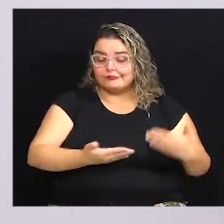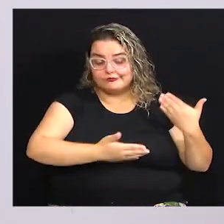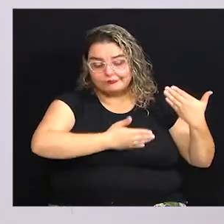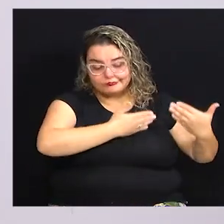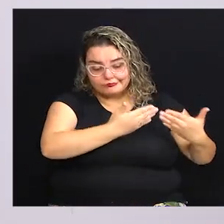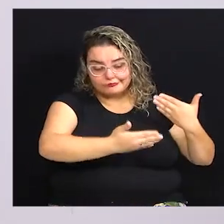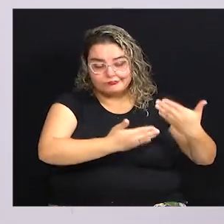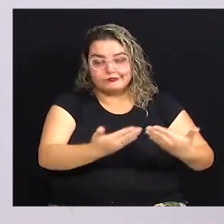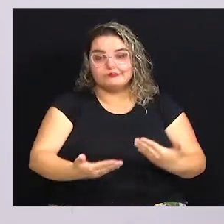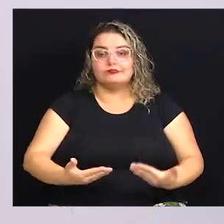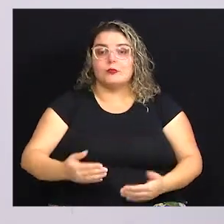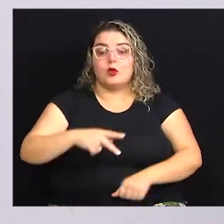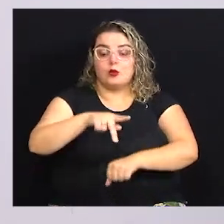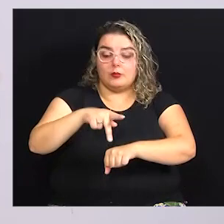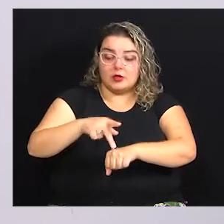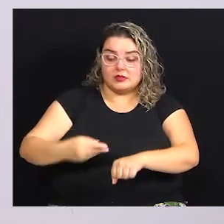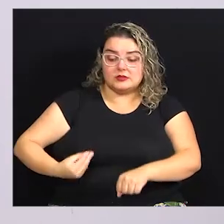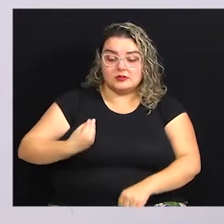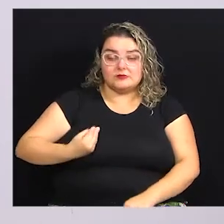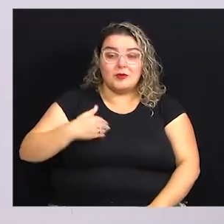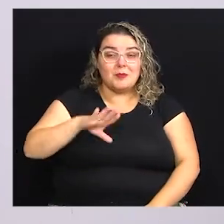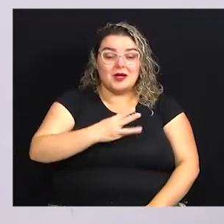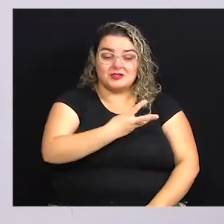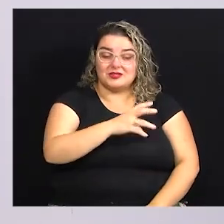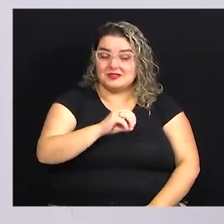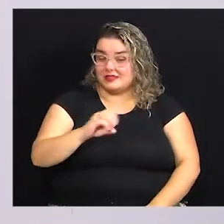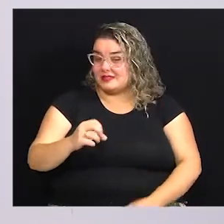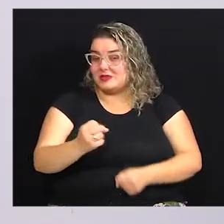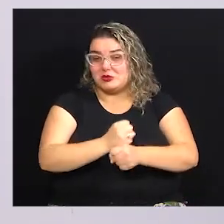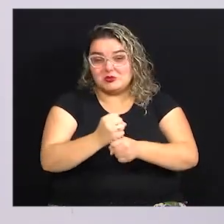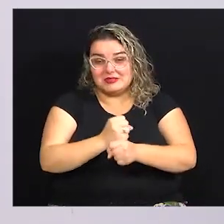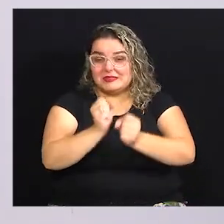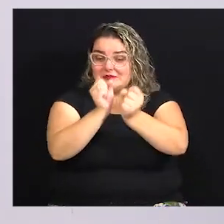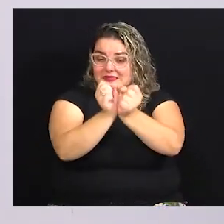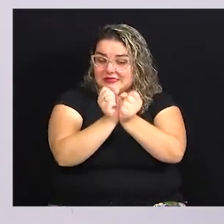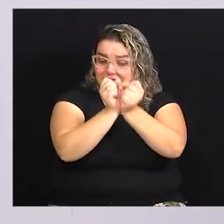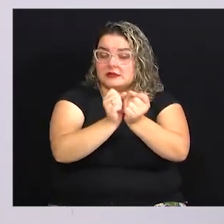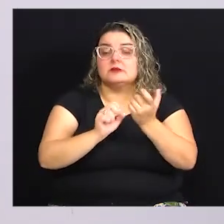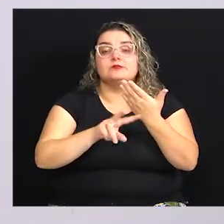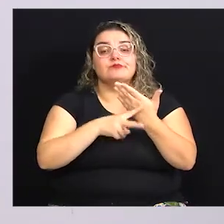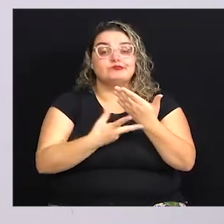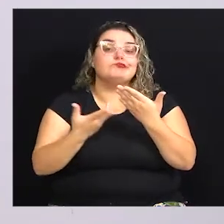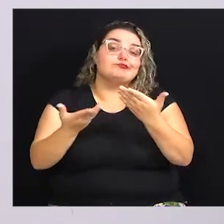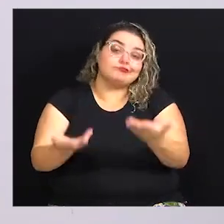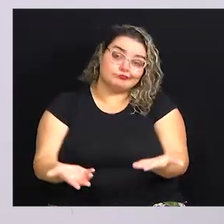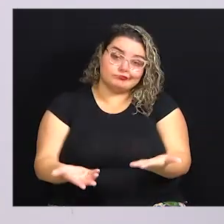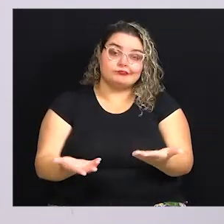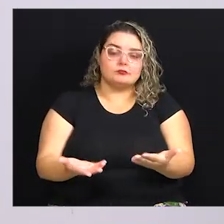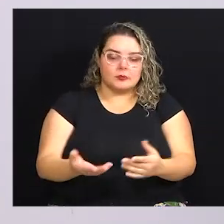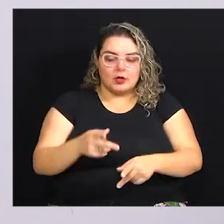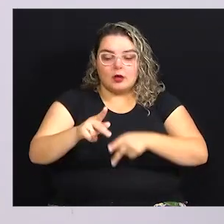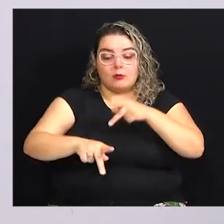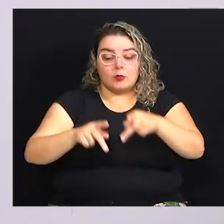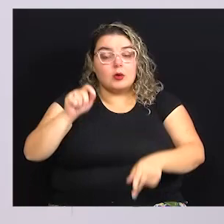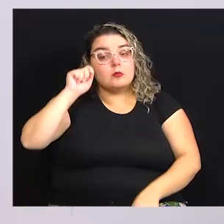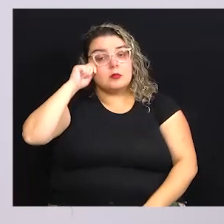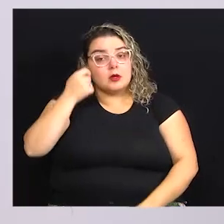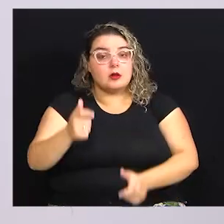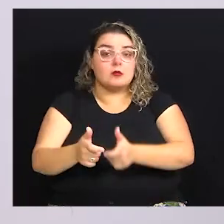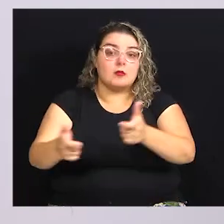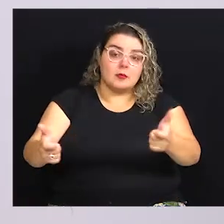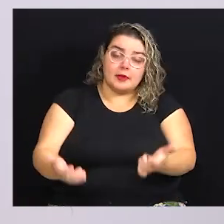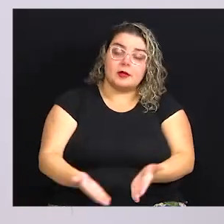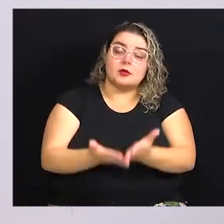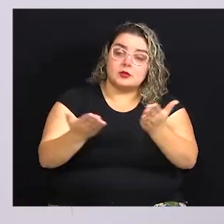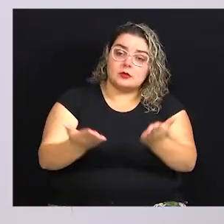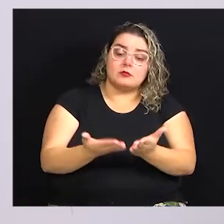uma herança de um país que viveu mais de 300 anos de escravidão e que as consequências dessa herança estão aí, sendo a população